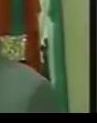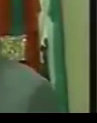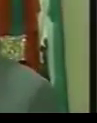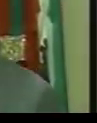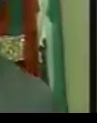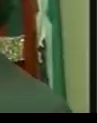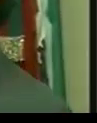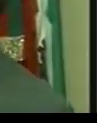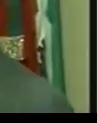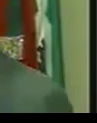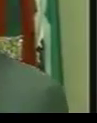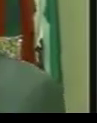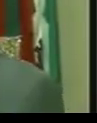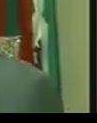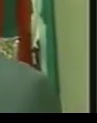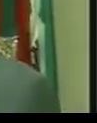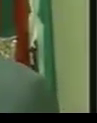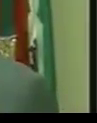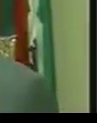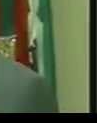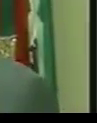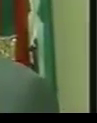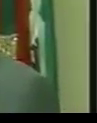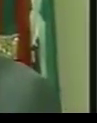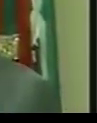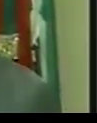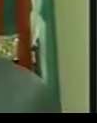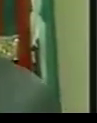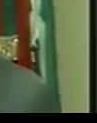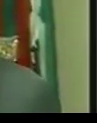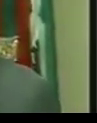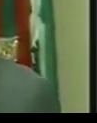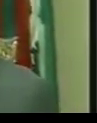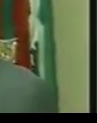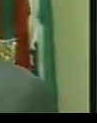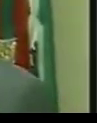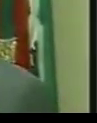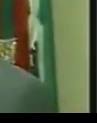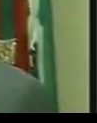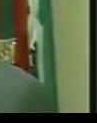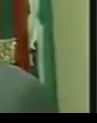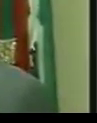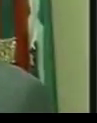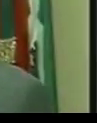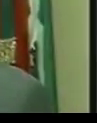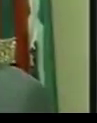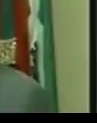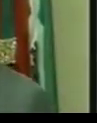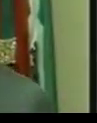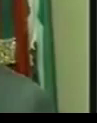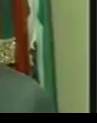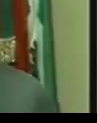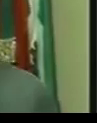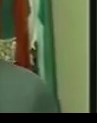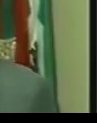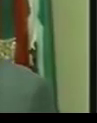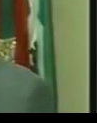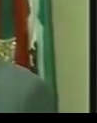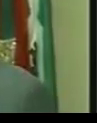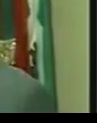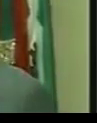sido feito um contrato com a Cooperja, uma cooperativa agropecuária aqui do Jacinto